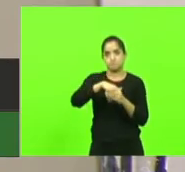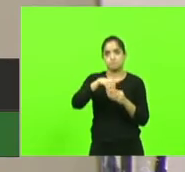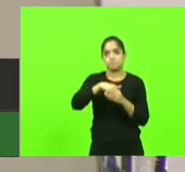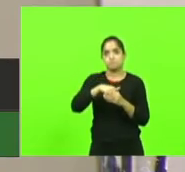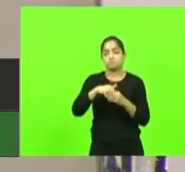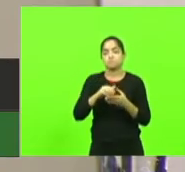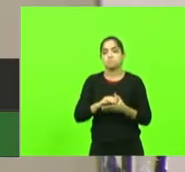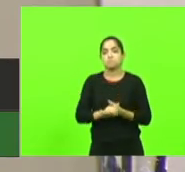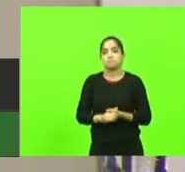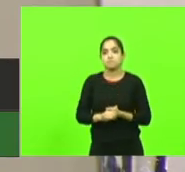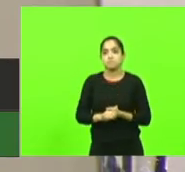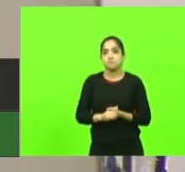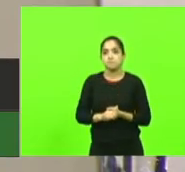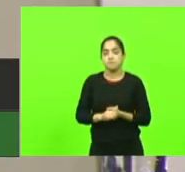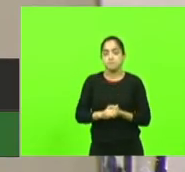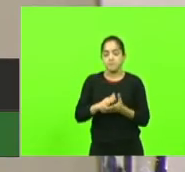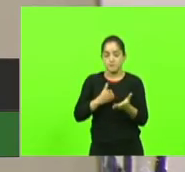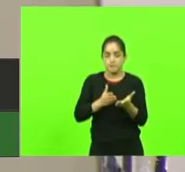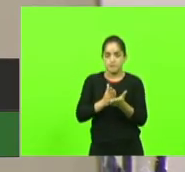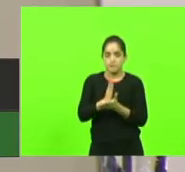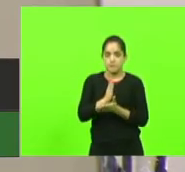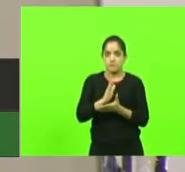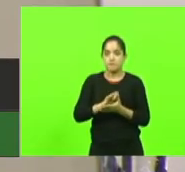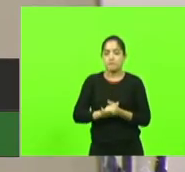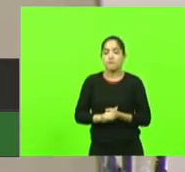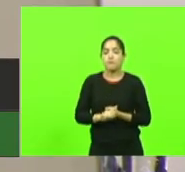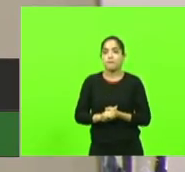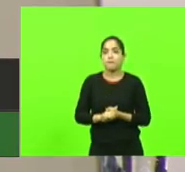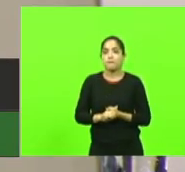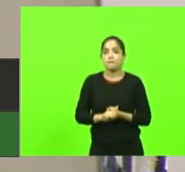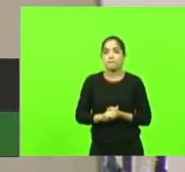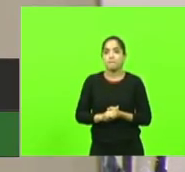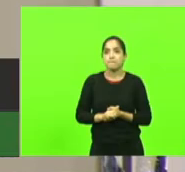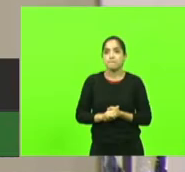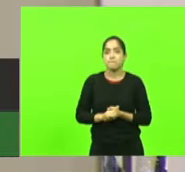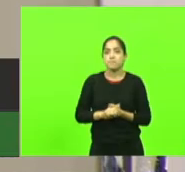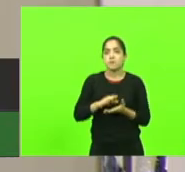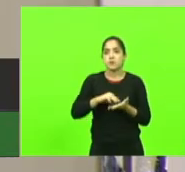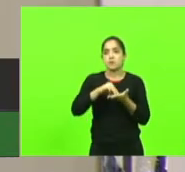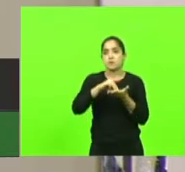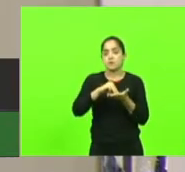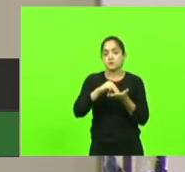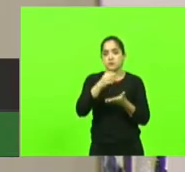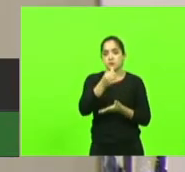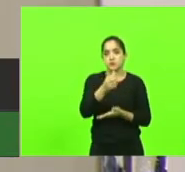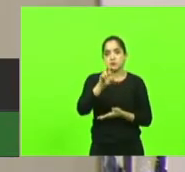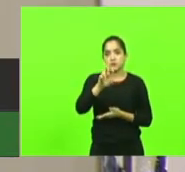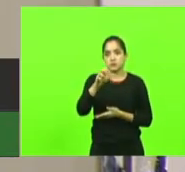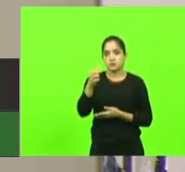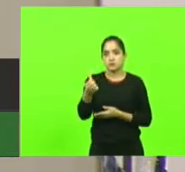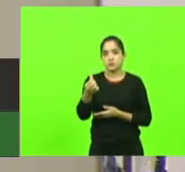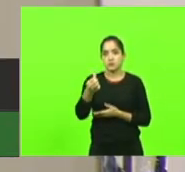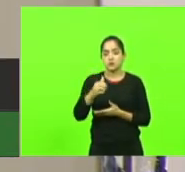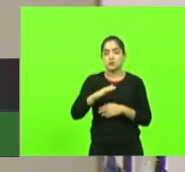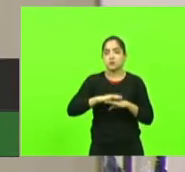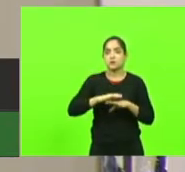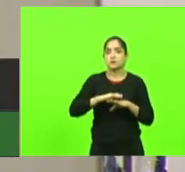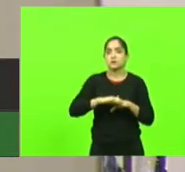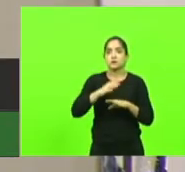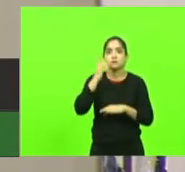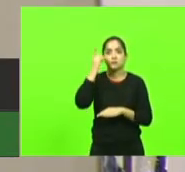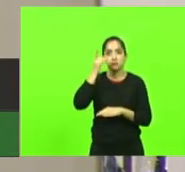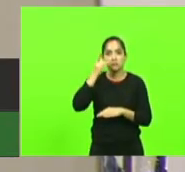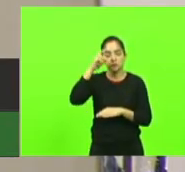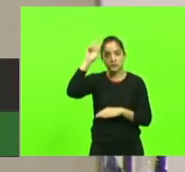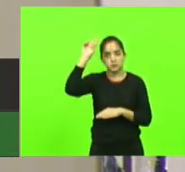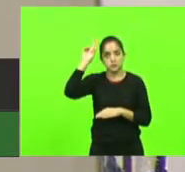Deputados que aprovam, permaneçam como se encontra. Aprovado por unanimidade. Moções, moção 656. Autor, deputado Dr. Vicente Caro